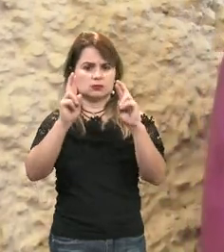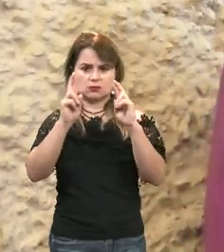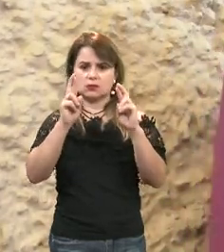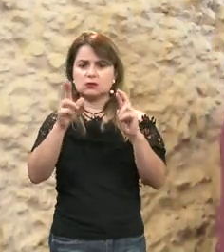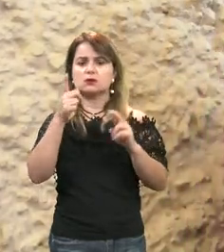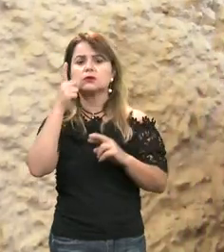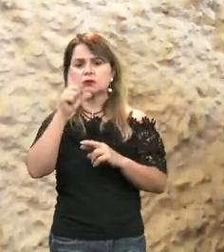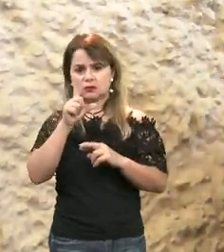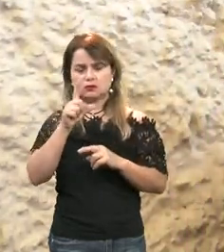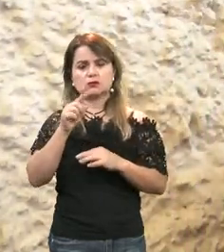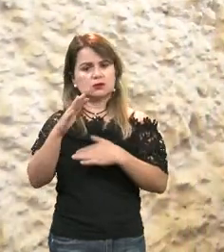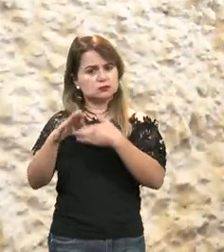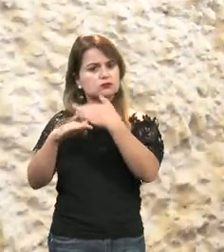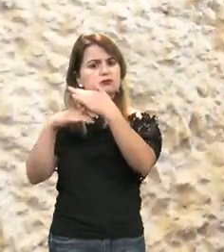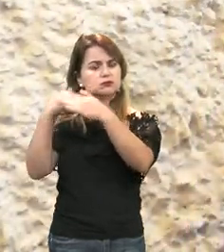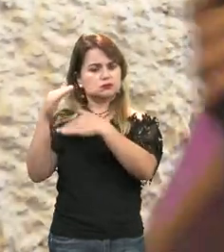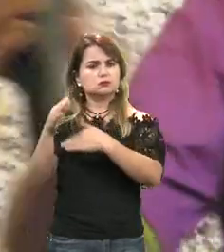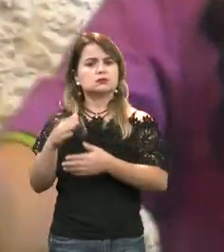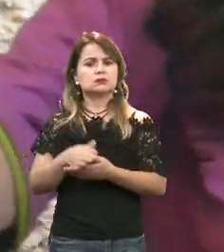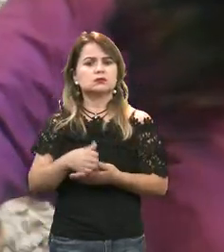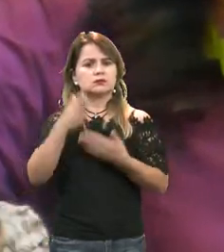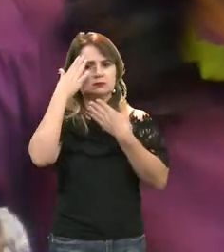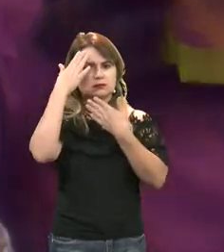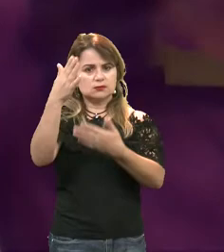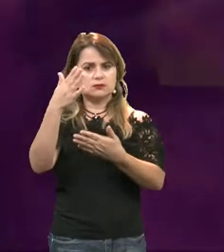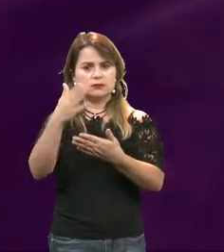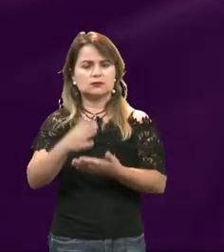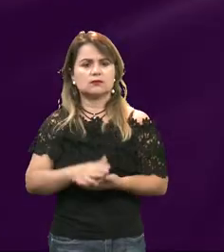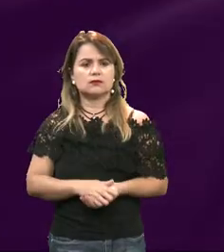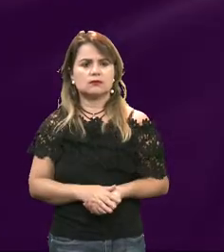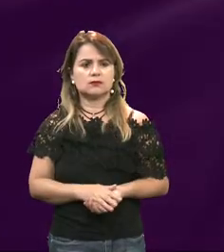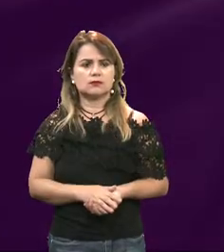passo à frente. Muito obrigada.